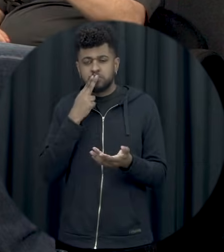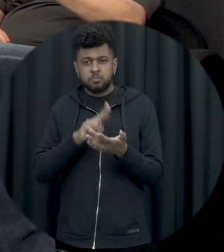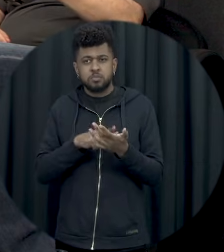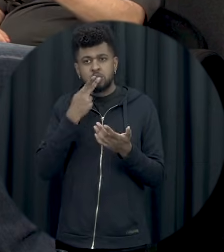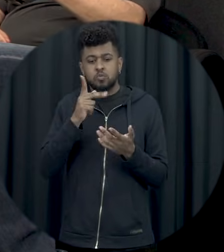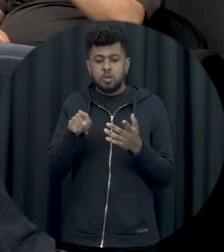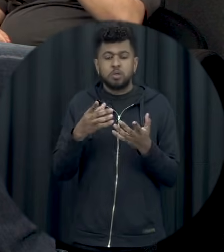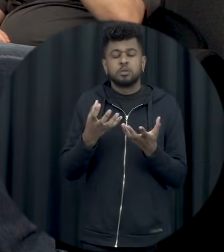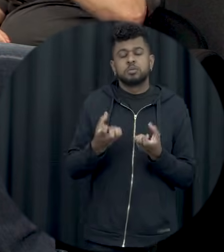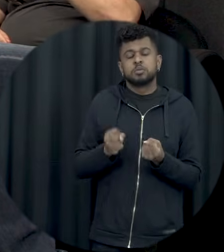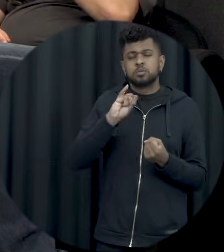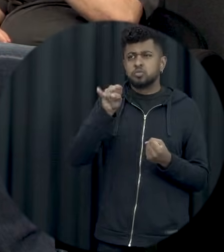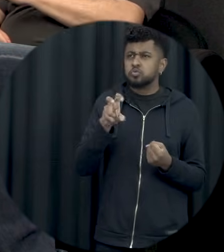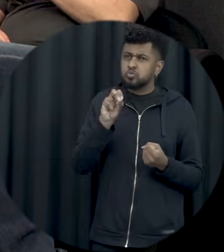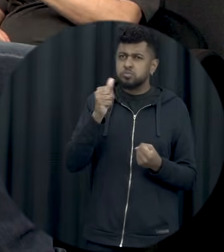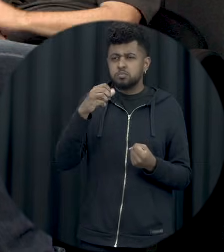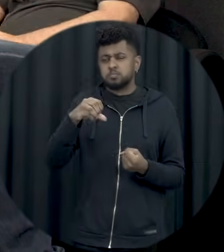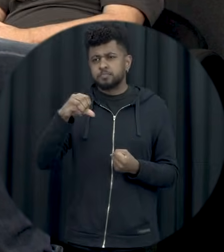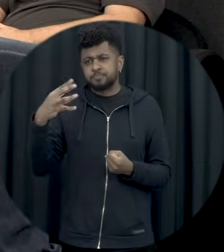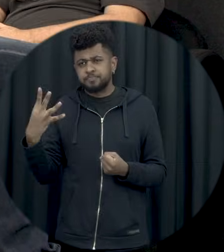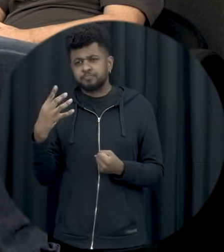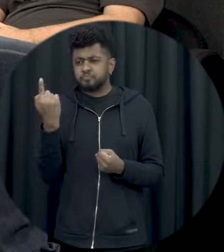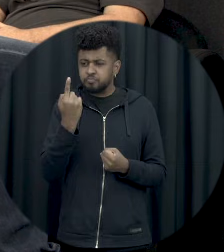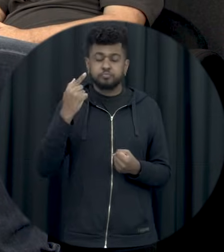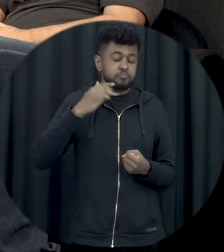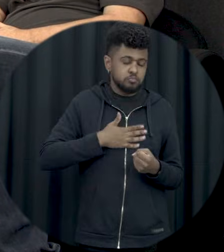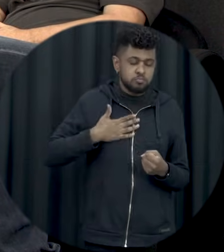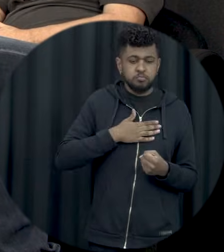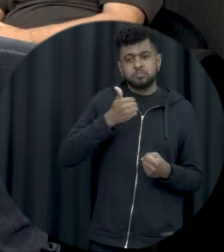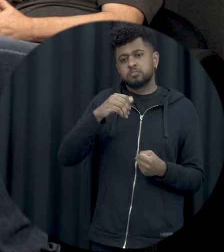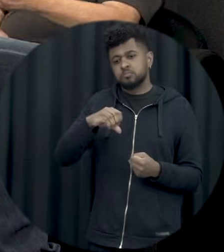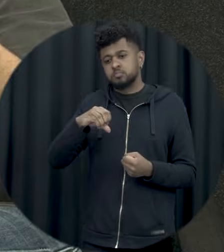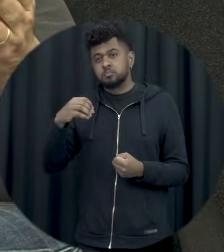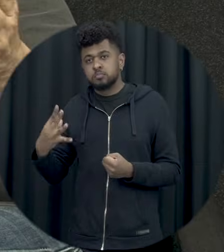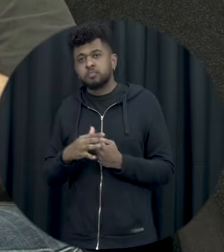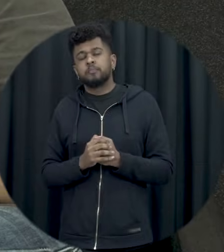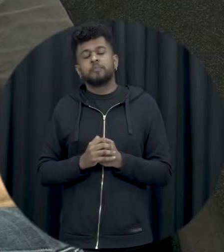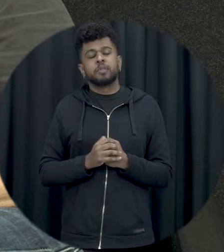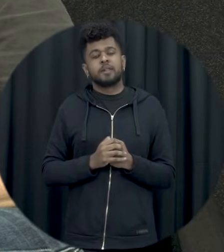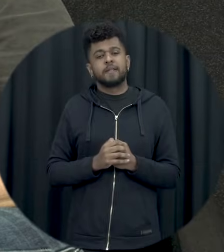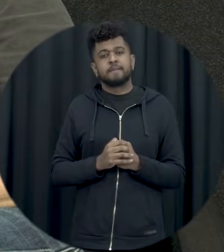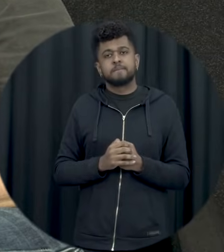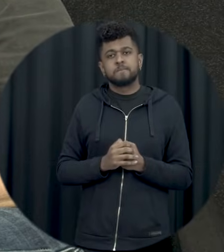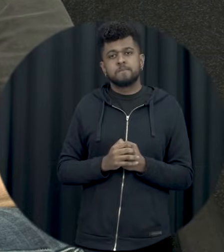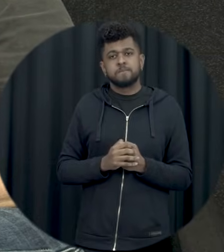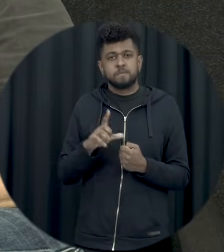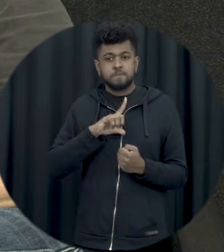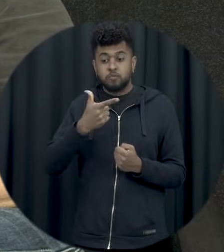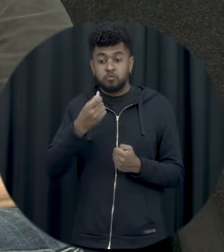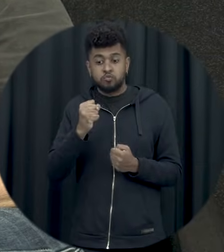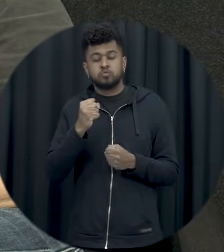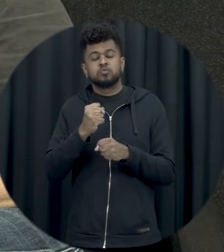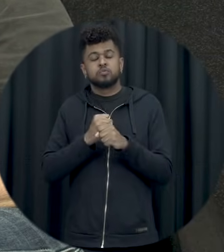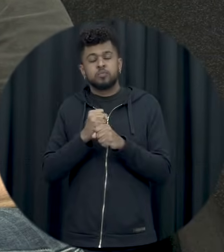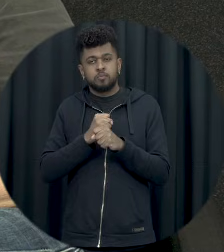de julho de 94, 1º de agosto de 94, quando acaba de fazer 28 anos, eu me mudei de